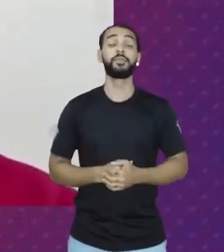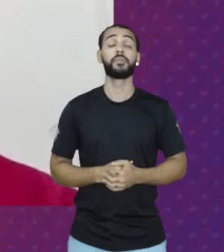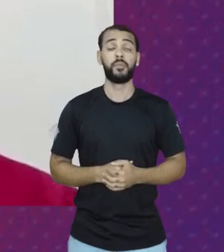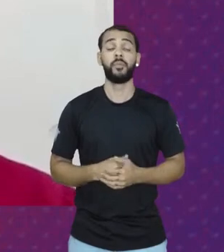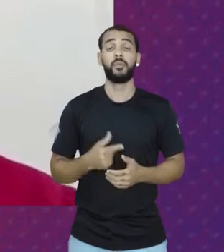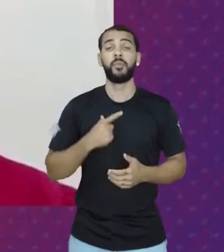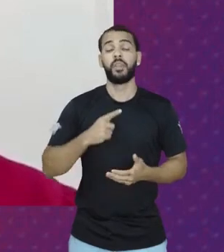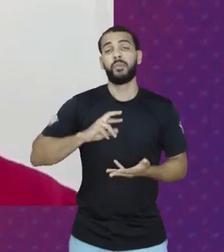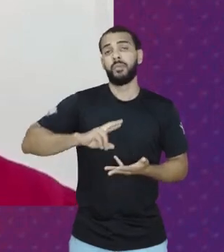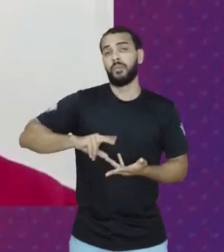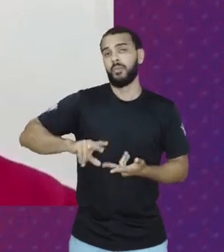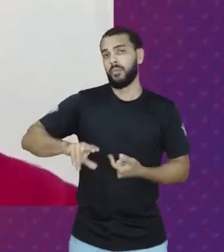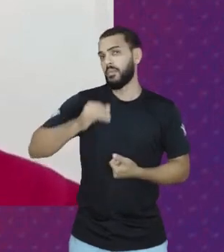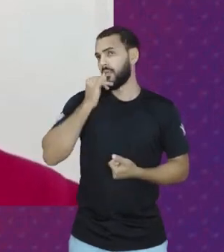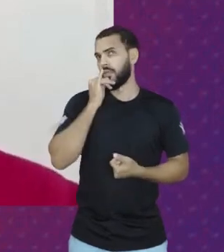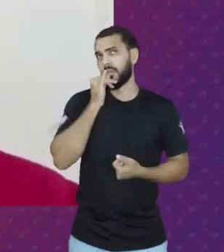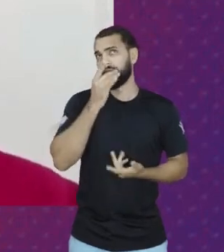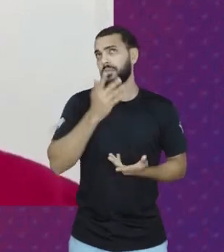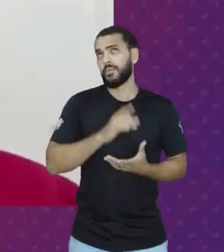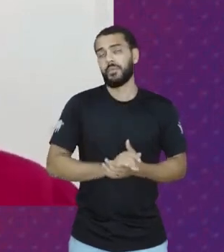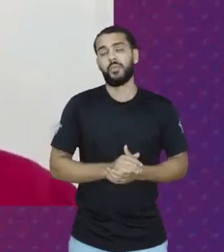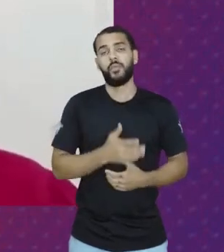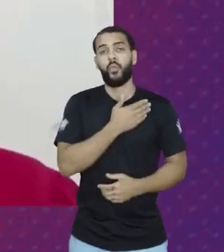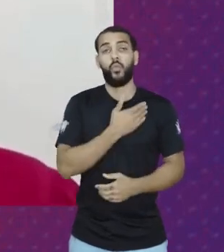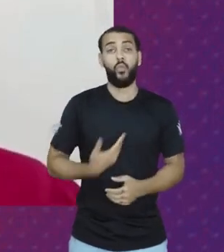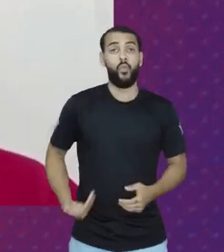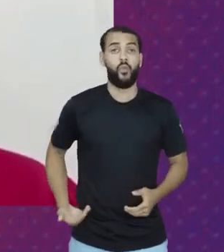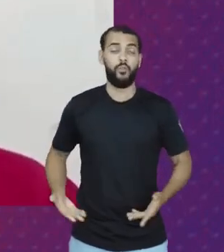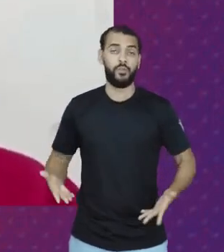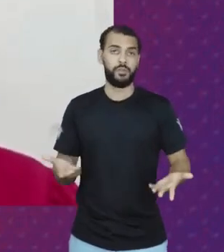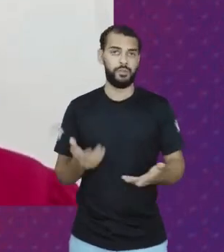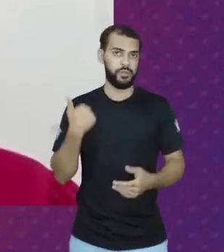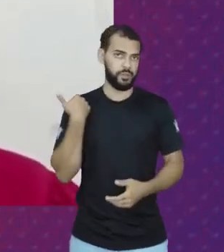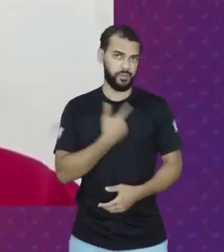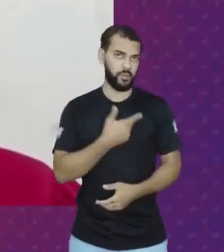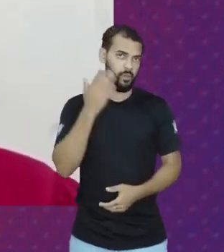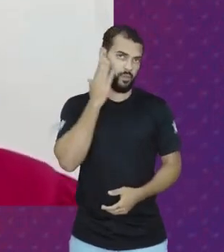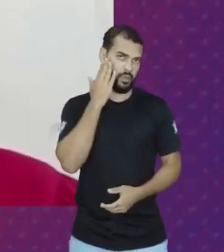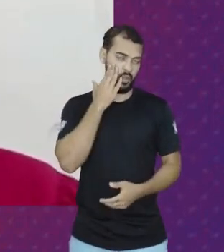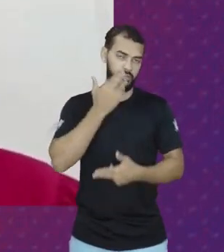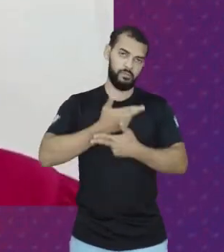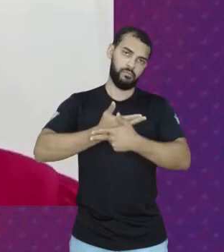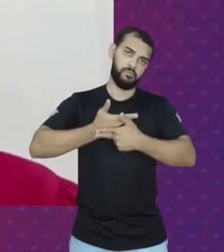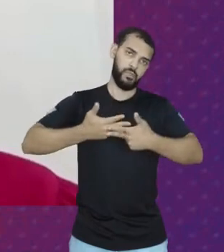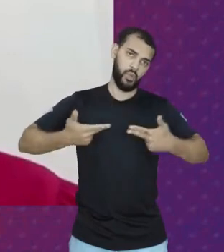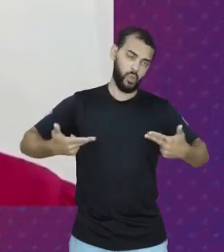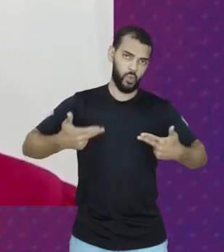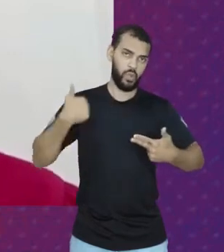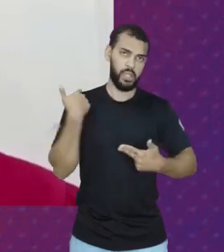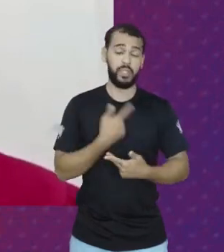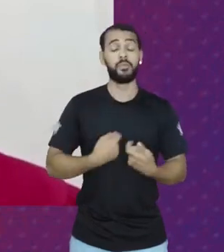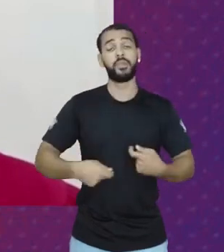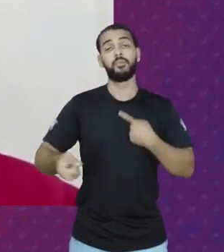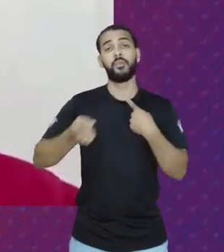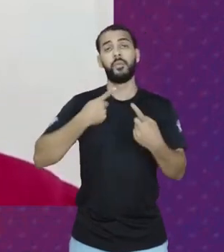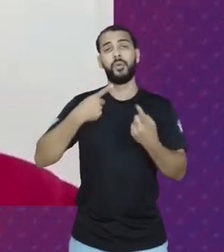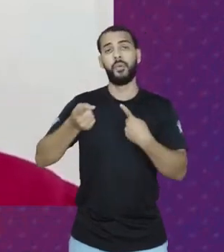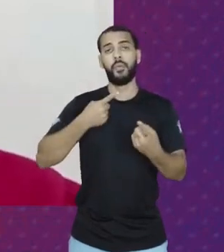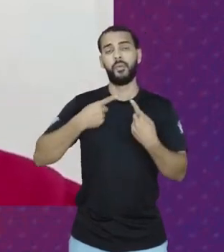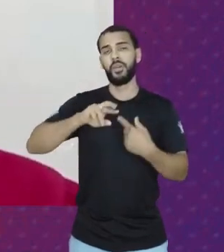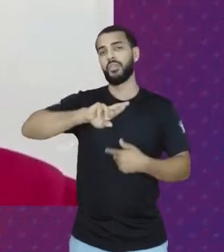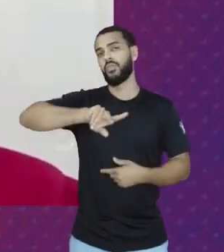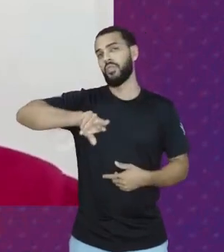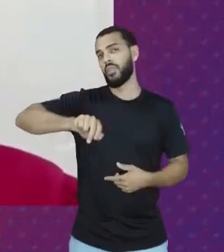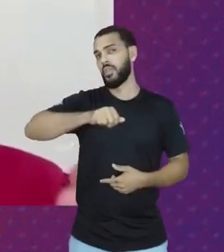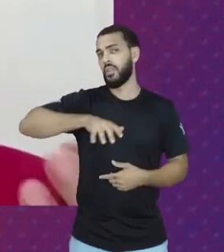né? Principalmente sendo governo, sabemos que muita coisa a gente precisa dialogar com outros